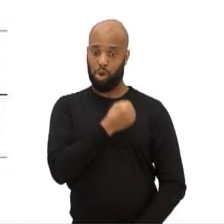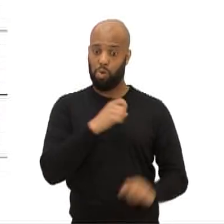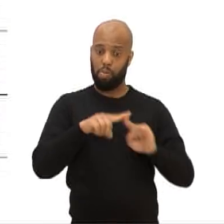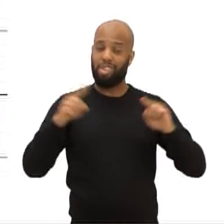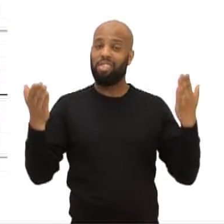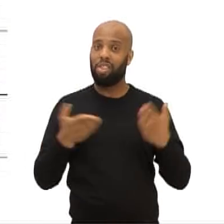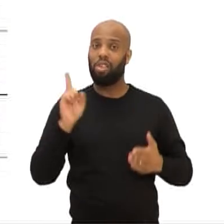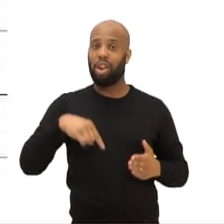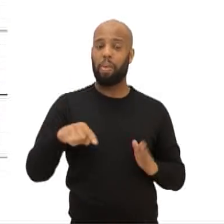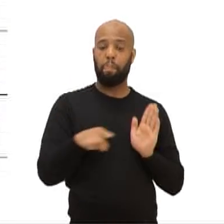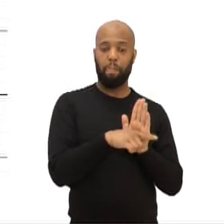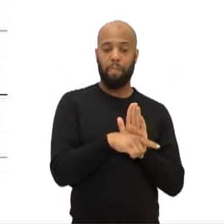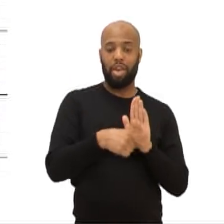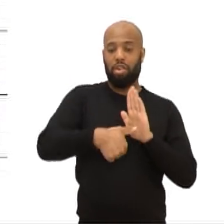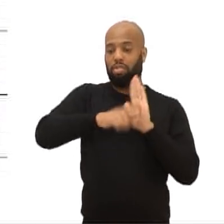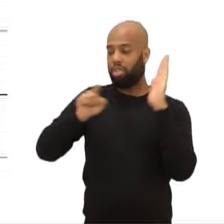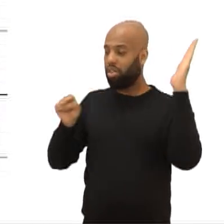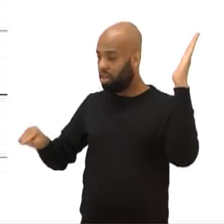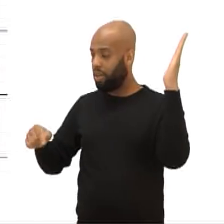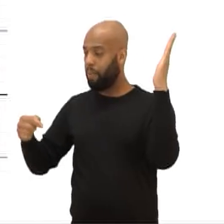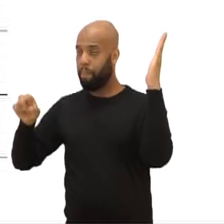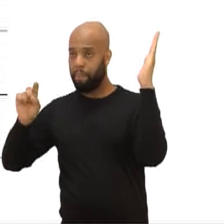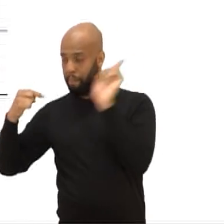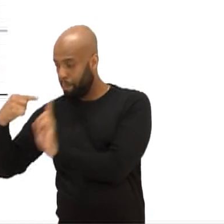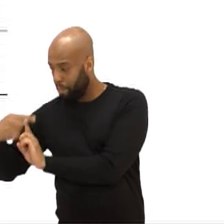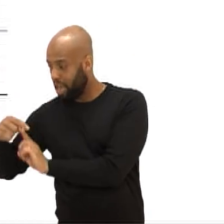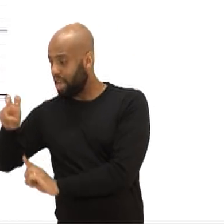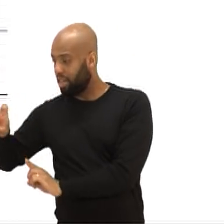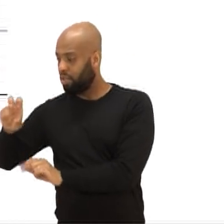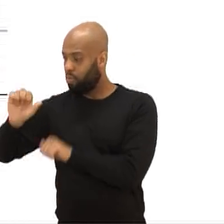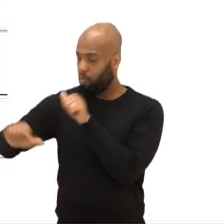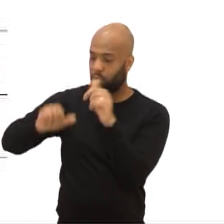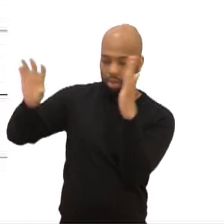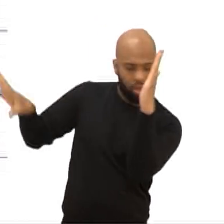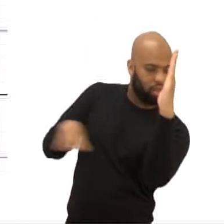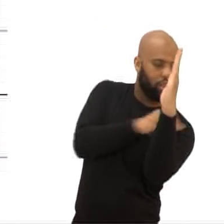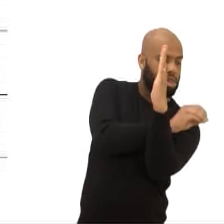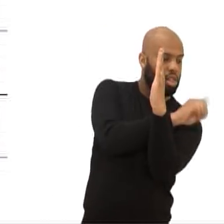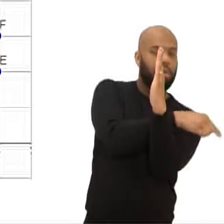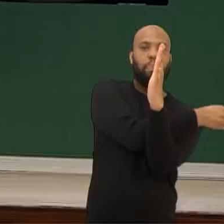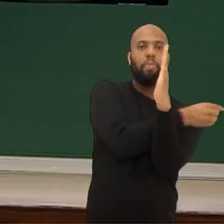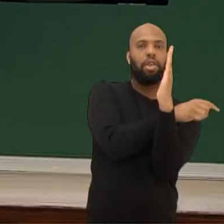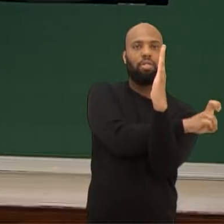3. Então, ele estava positivo, né? O primeiro ponto, ele fica menos 5 e 3.